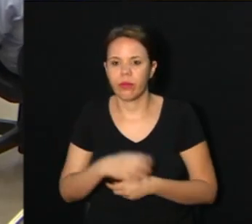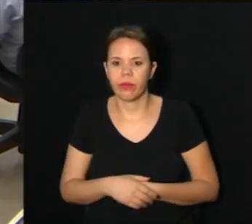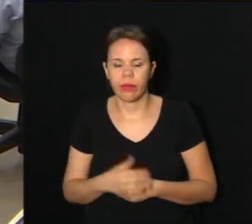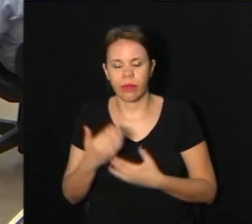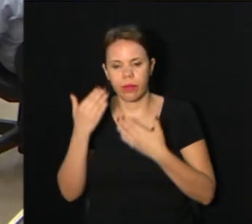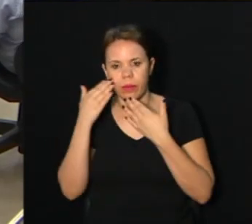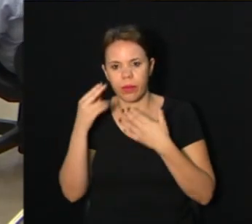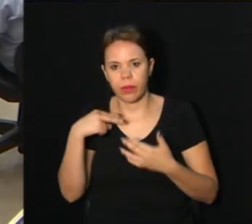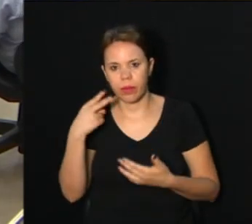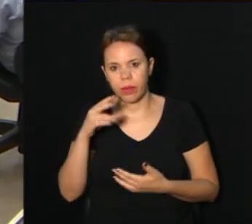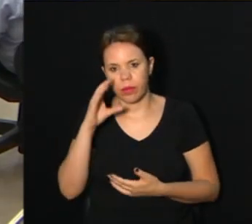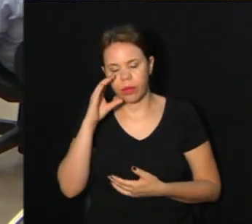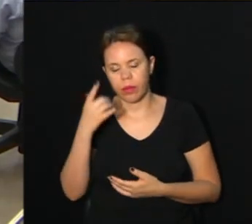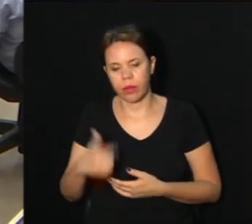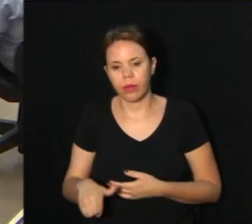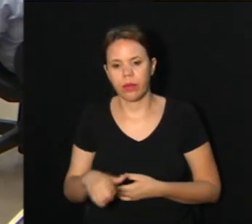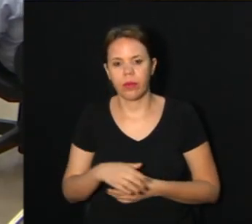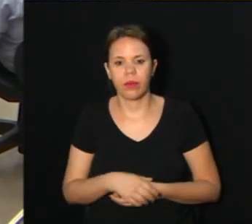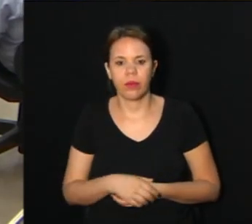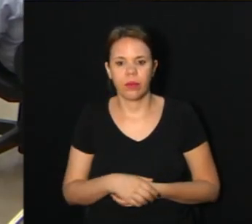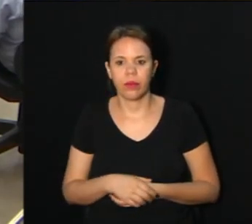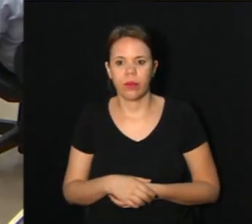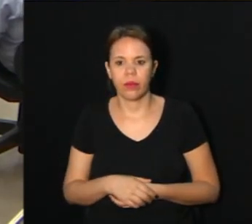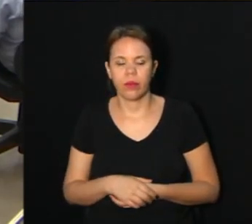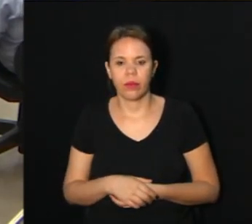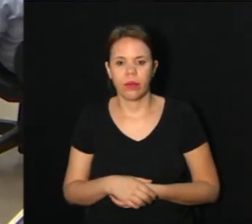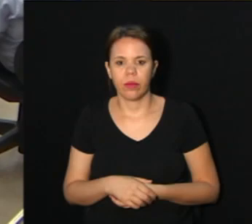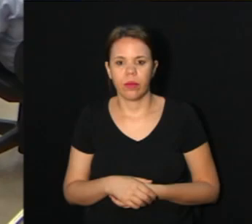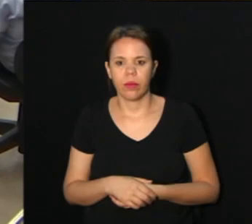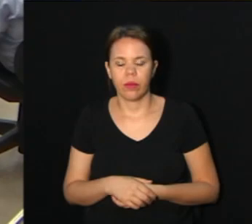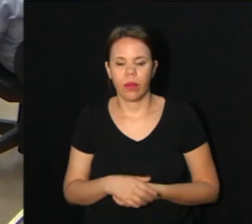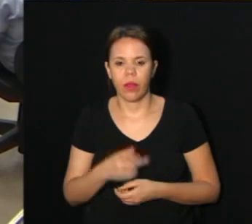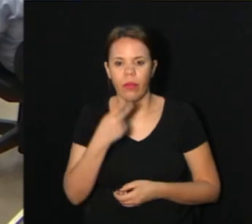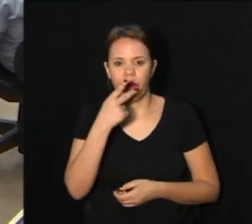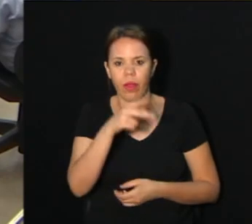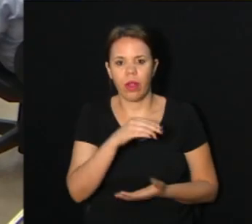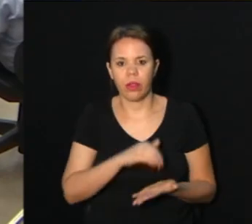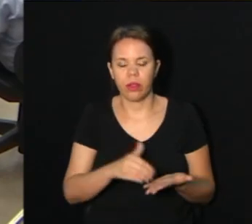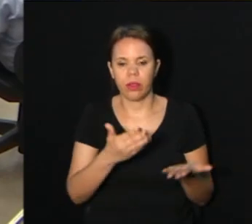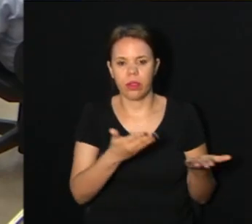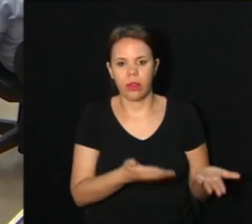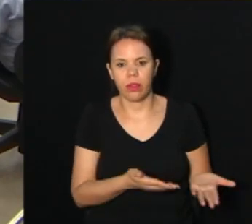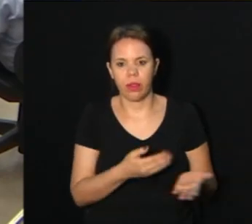Obrigado, vereador Cirilo, pela palavra. Em relação à fala do secretário,